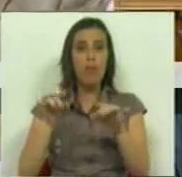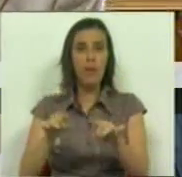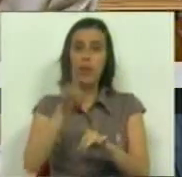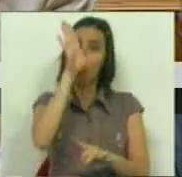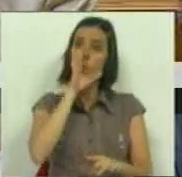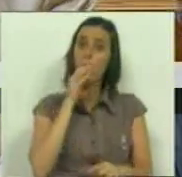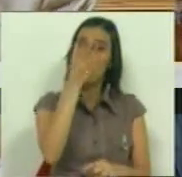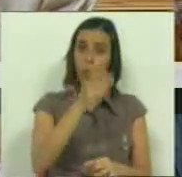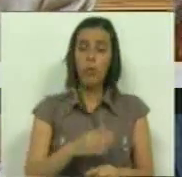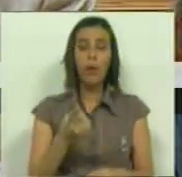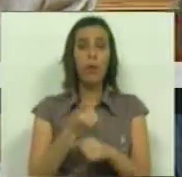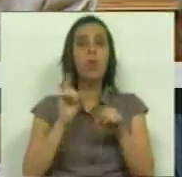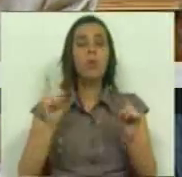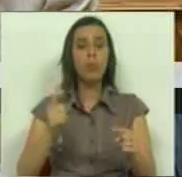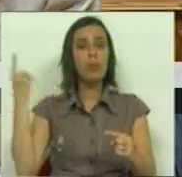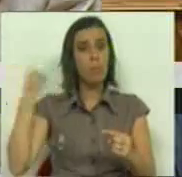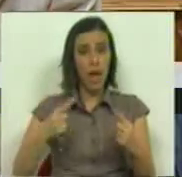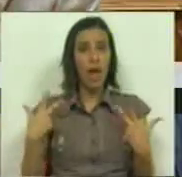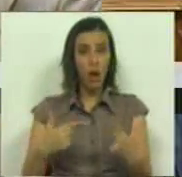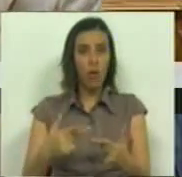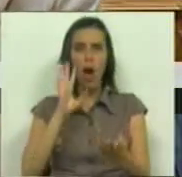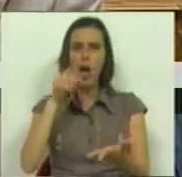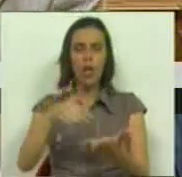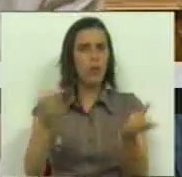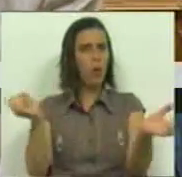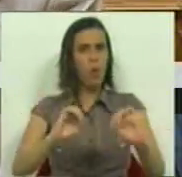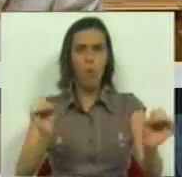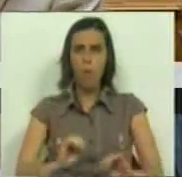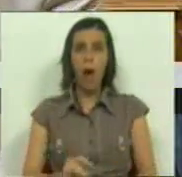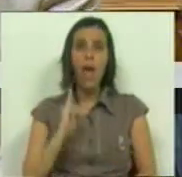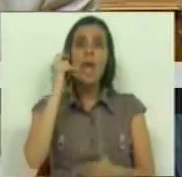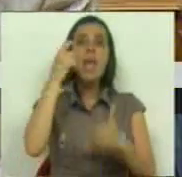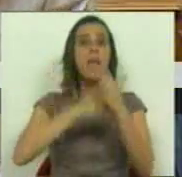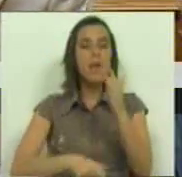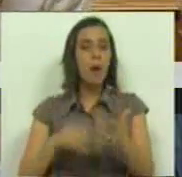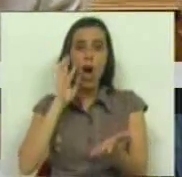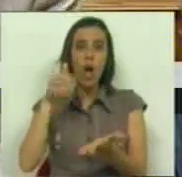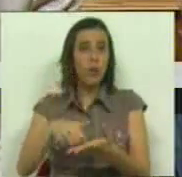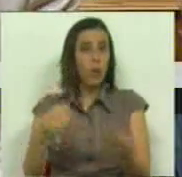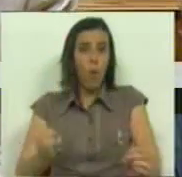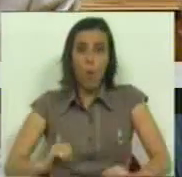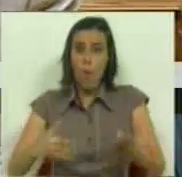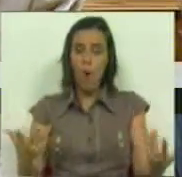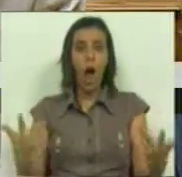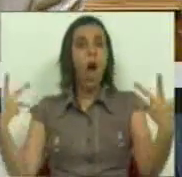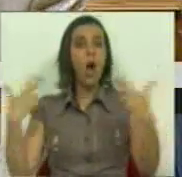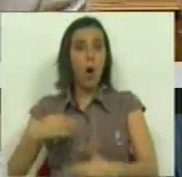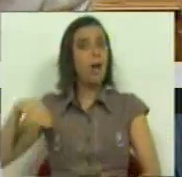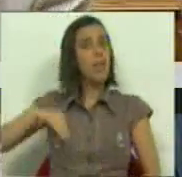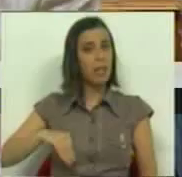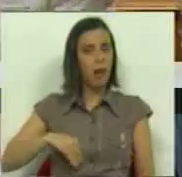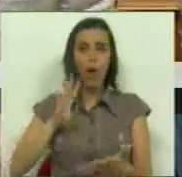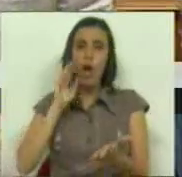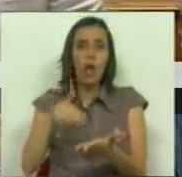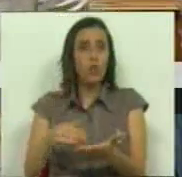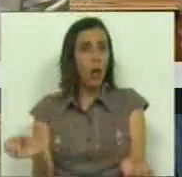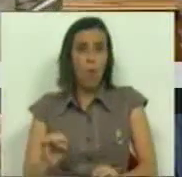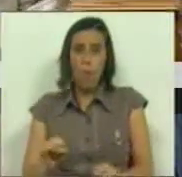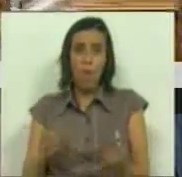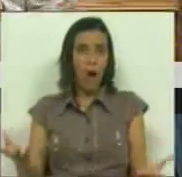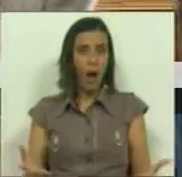pelo Governo porque a austeridade não resulta, os impostos não resultam, cortar salários não